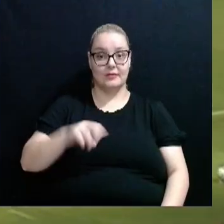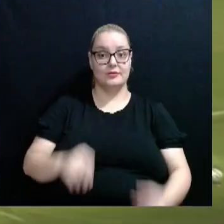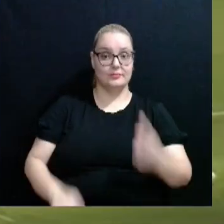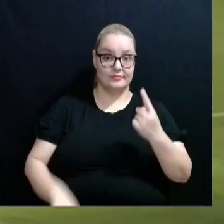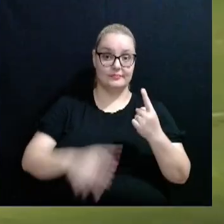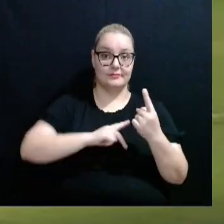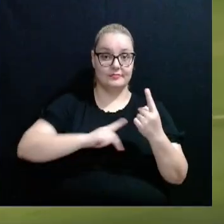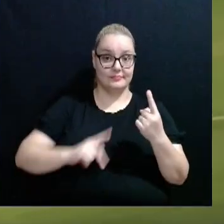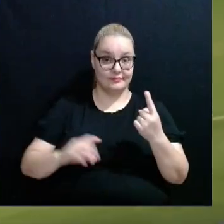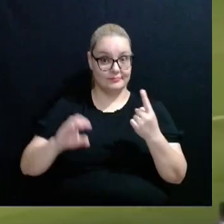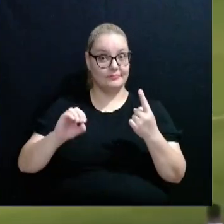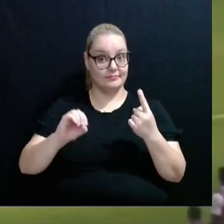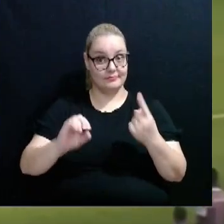0.